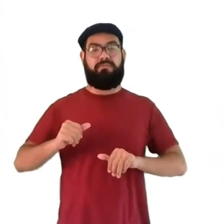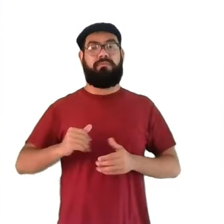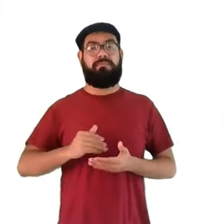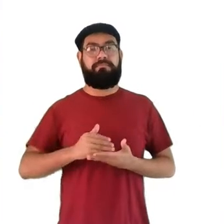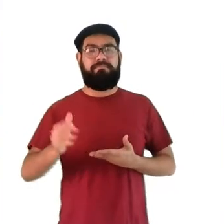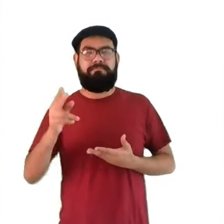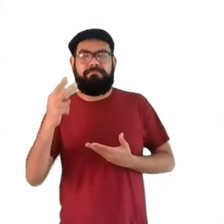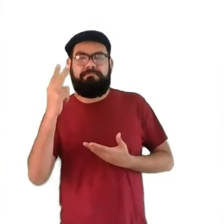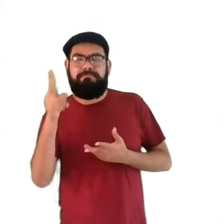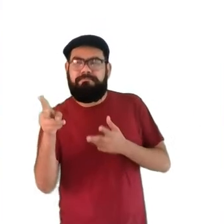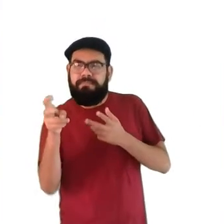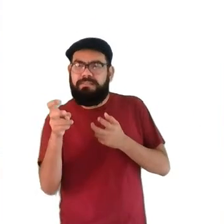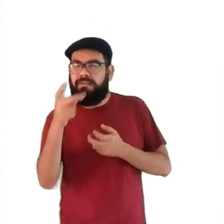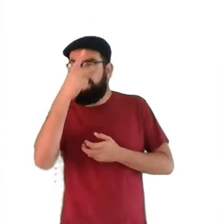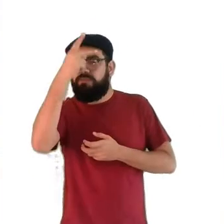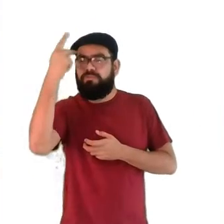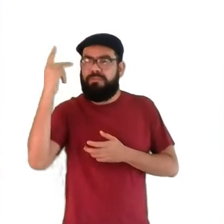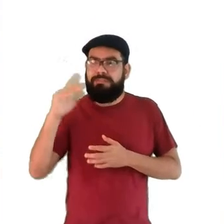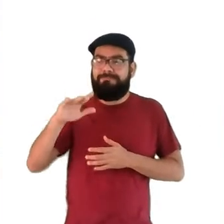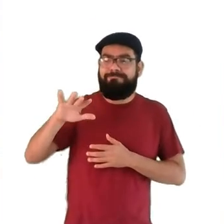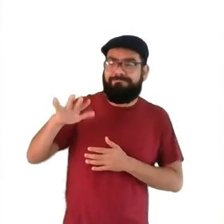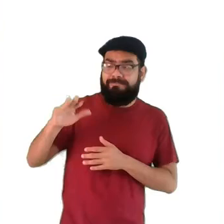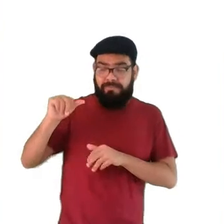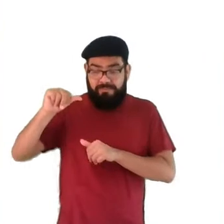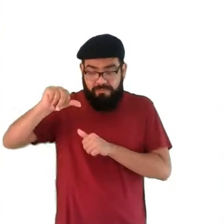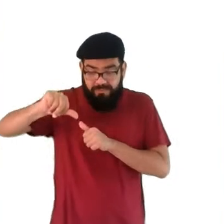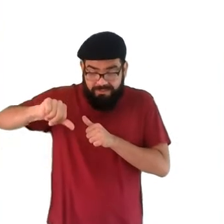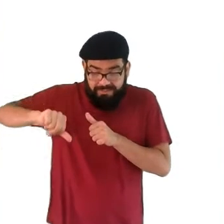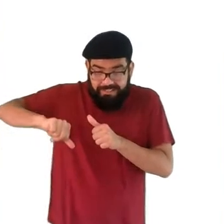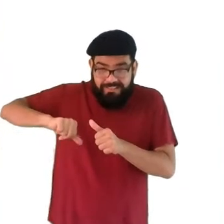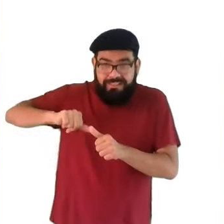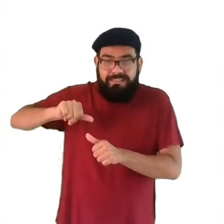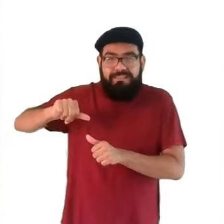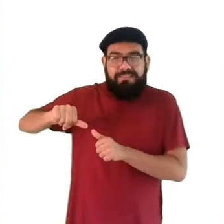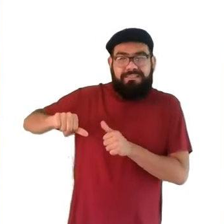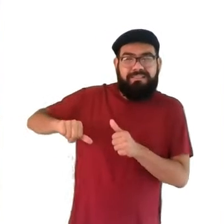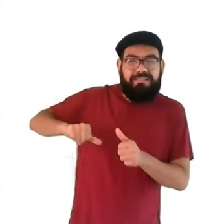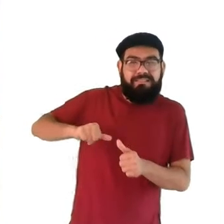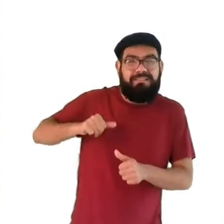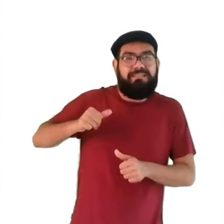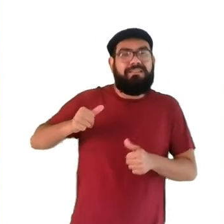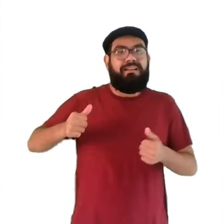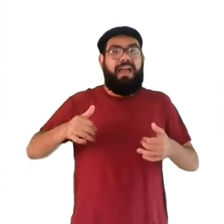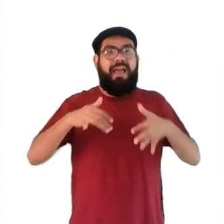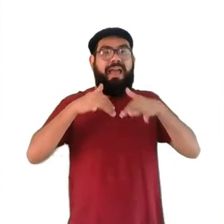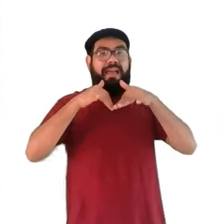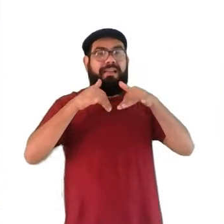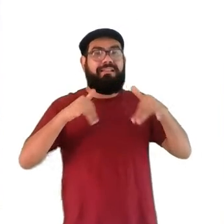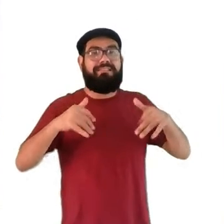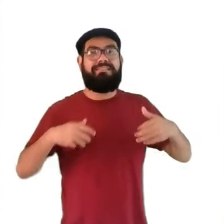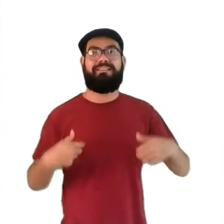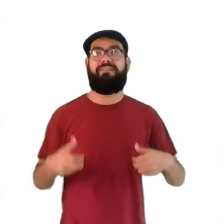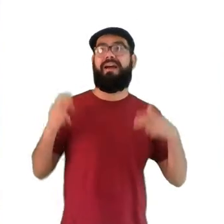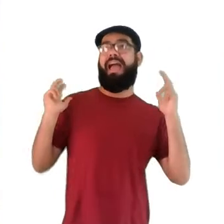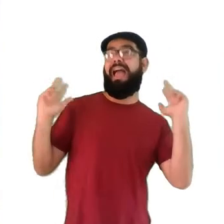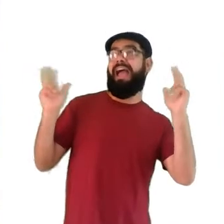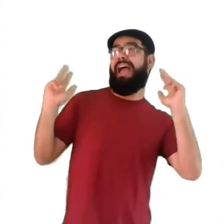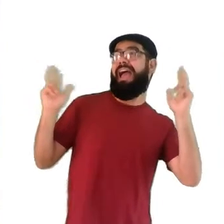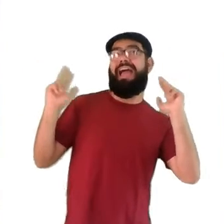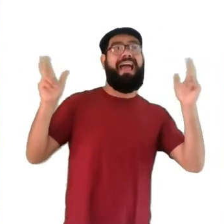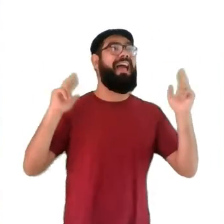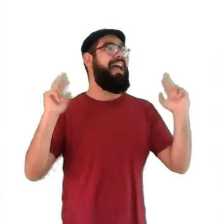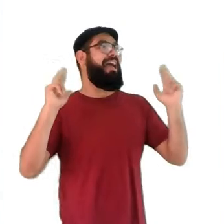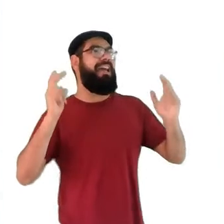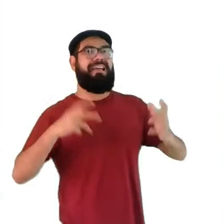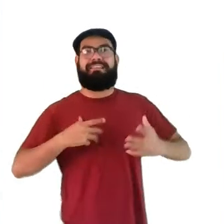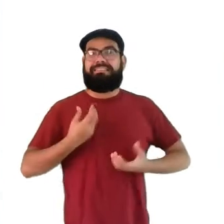são pessoas que estão numa fase mais de energia, ou seja, estão pilhadas, né, estão ativas.